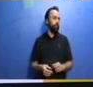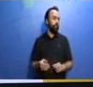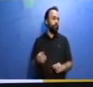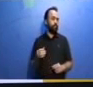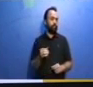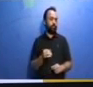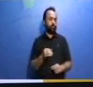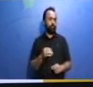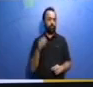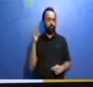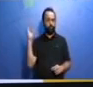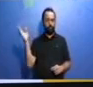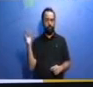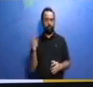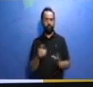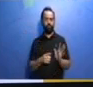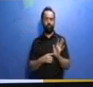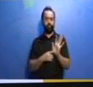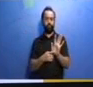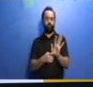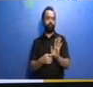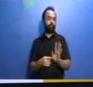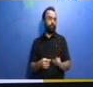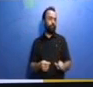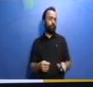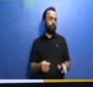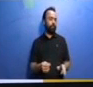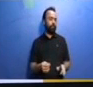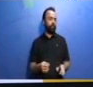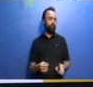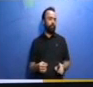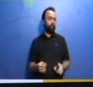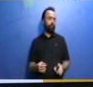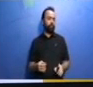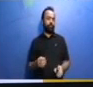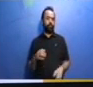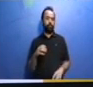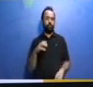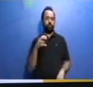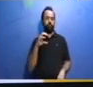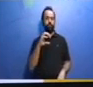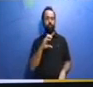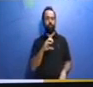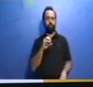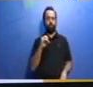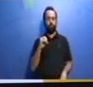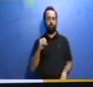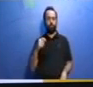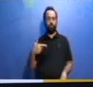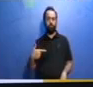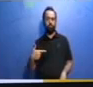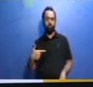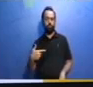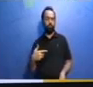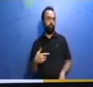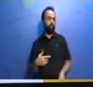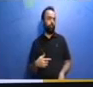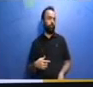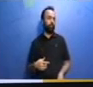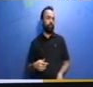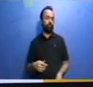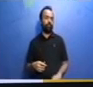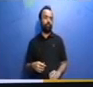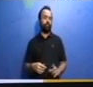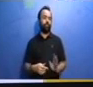Aqui nós temos agora a representação, né, da fórmula do gás carbônico. Ele está sendo representado pelas esferas e